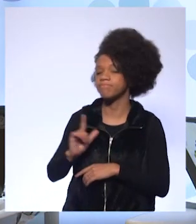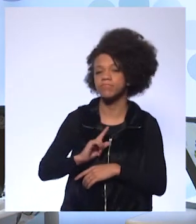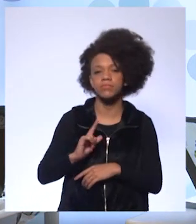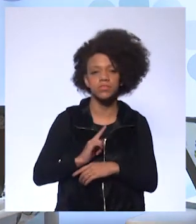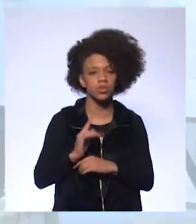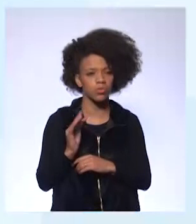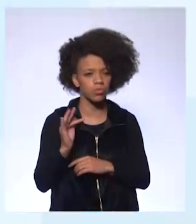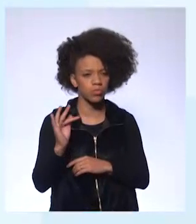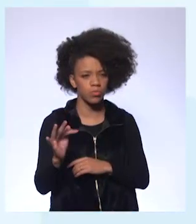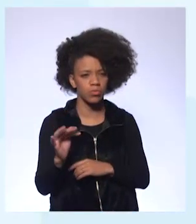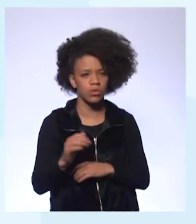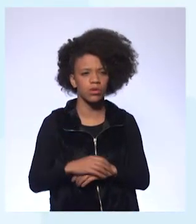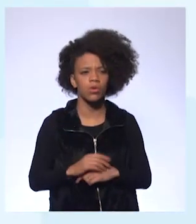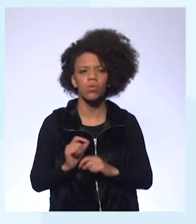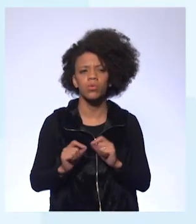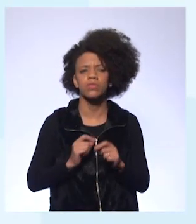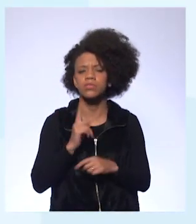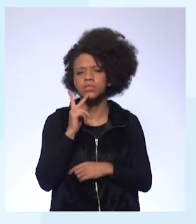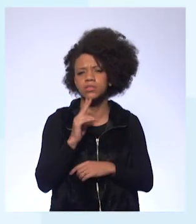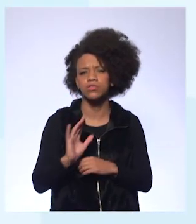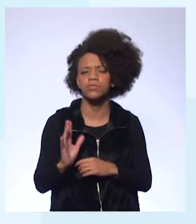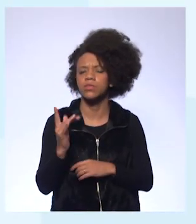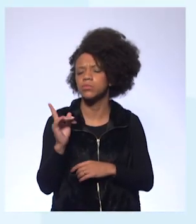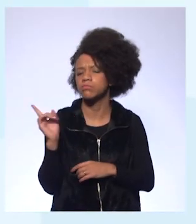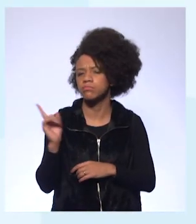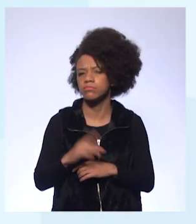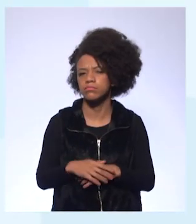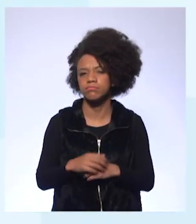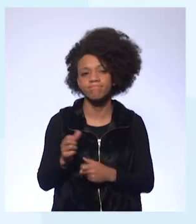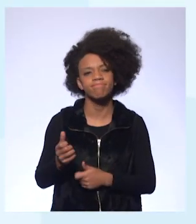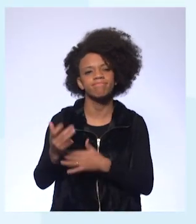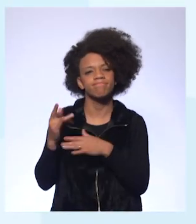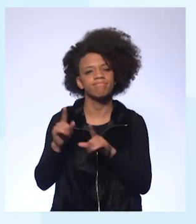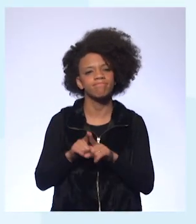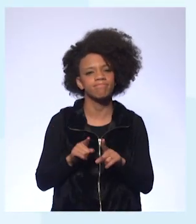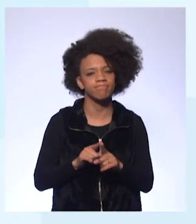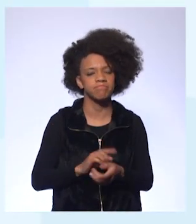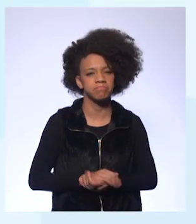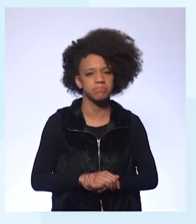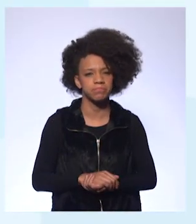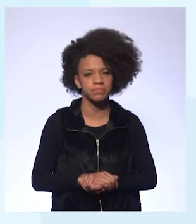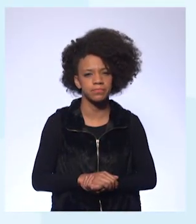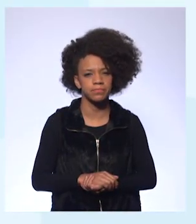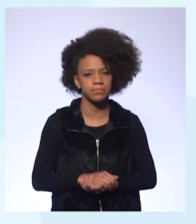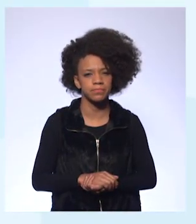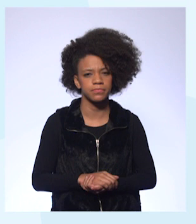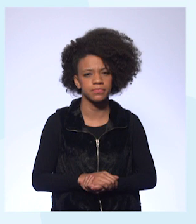aí futurista aí que que vocês acham que vai acontecer aí vamos colocar no cheque também